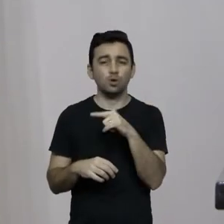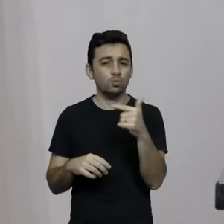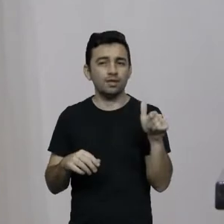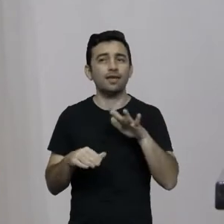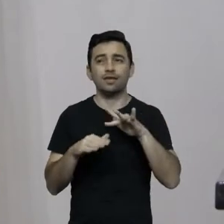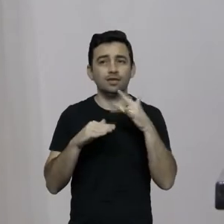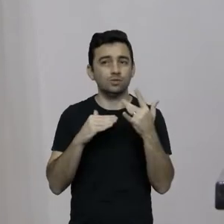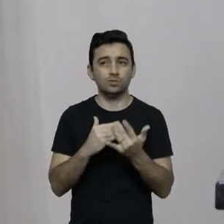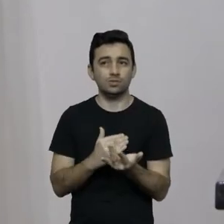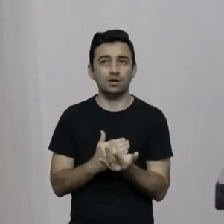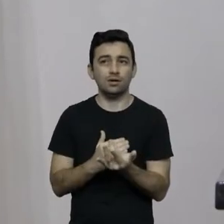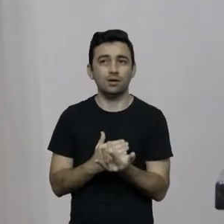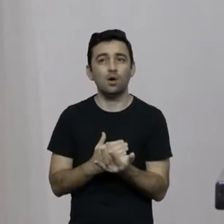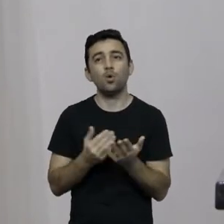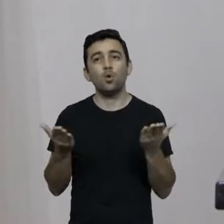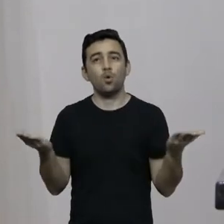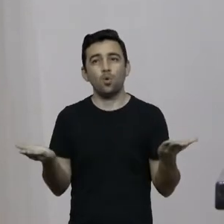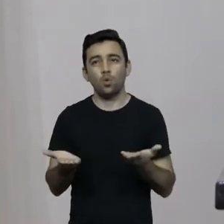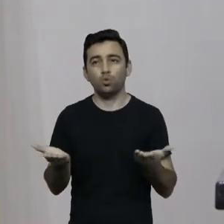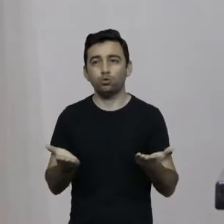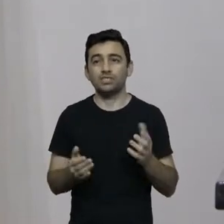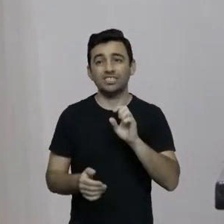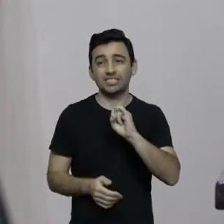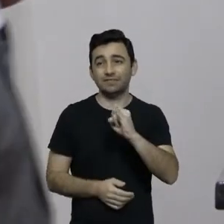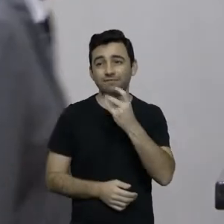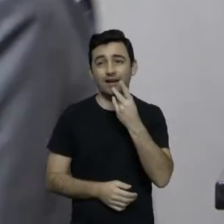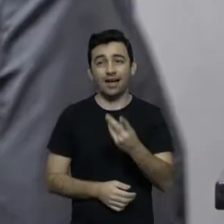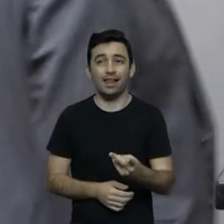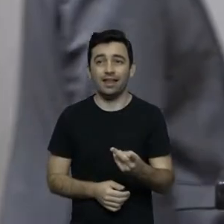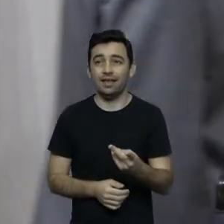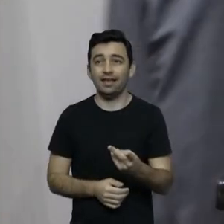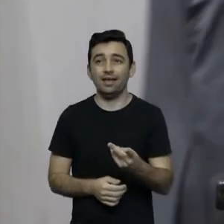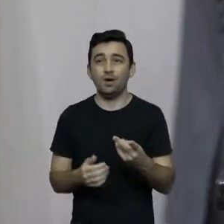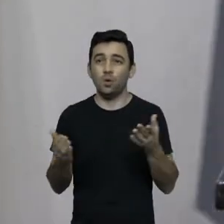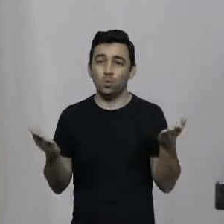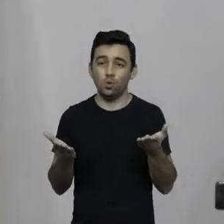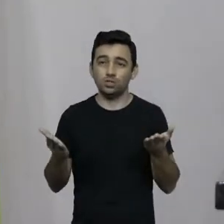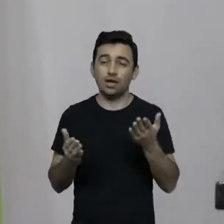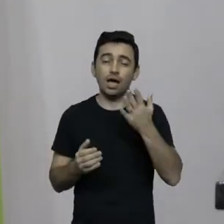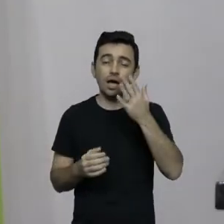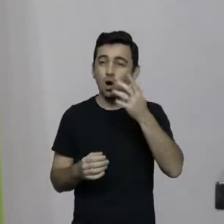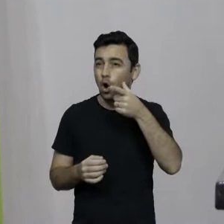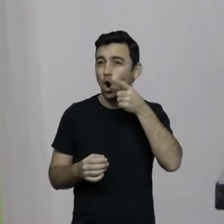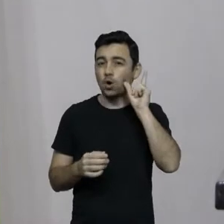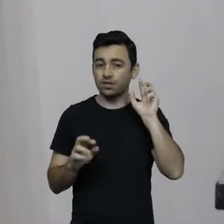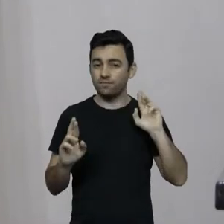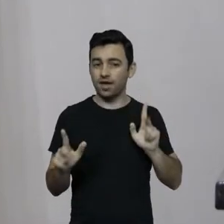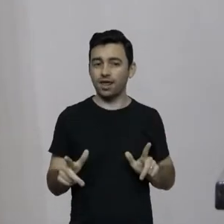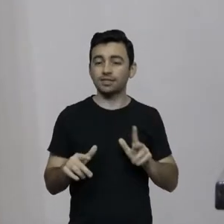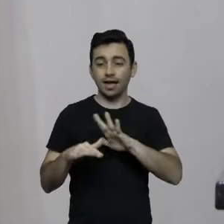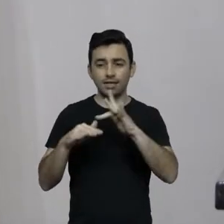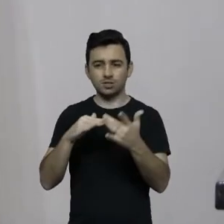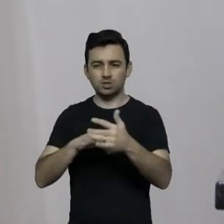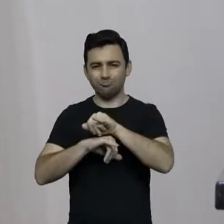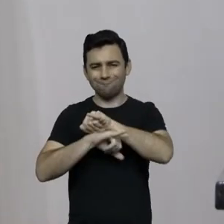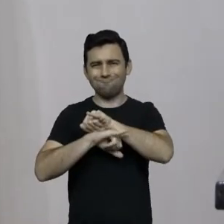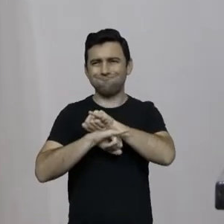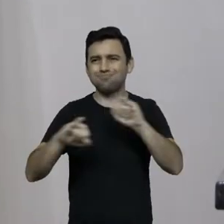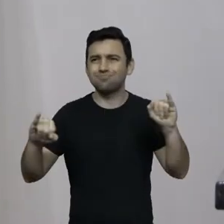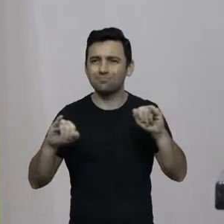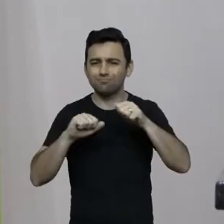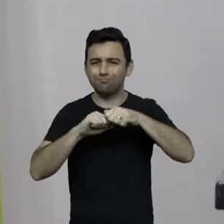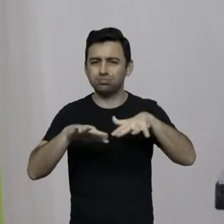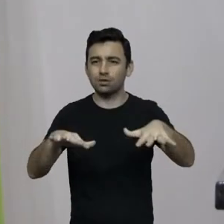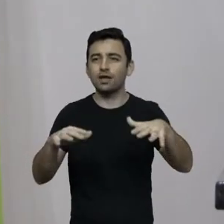redes sociais hoje Se tu falar alguma coisa hoje que não foi a mesma de ontem a rede social come e é